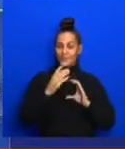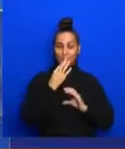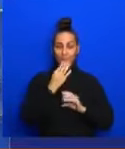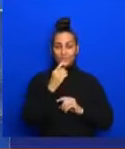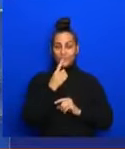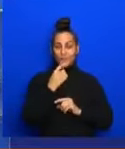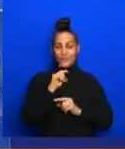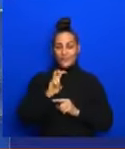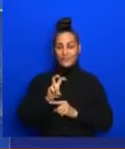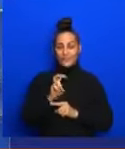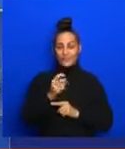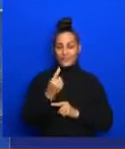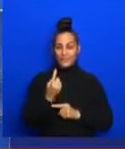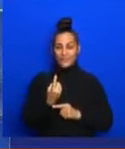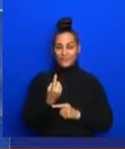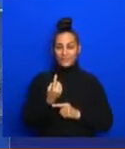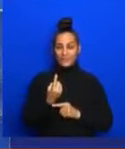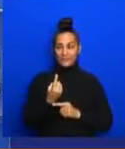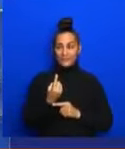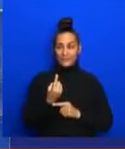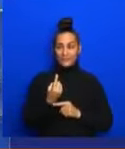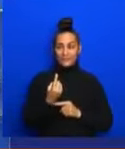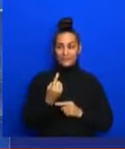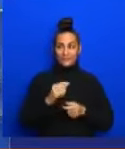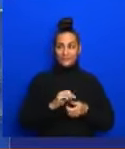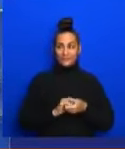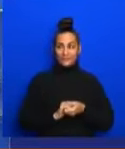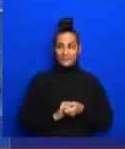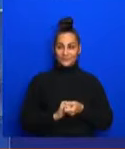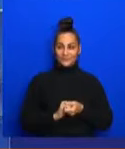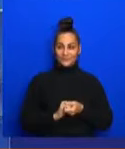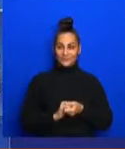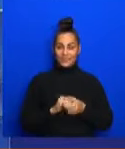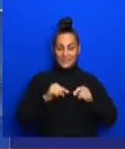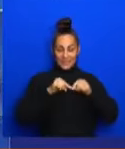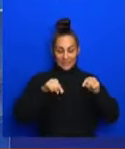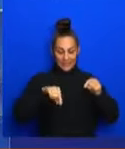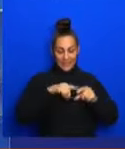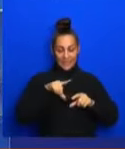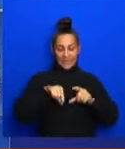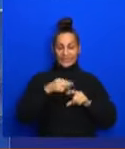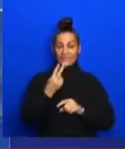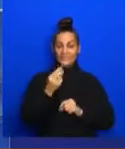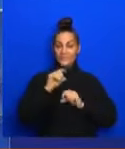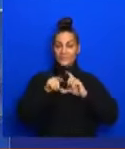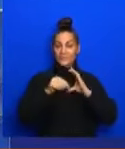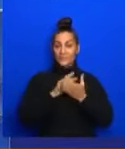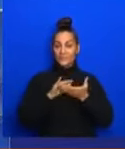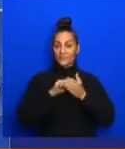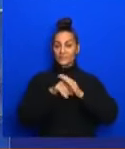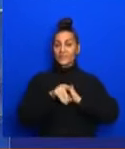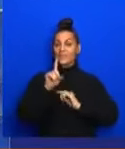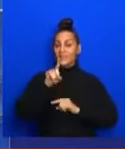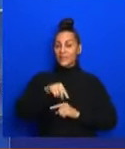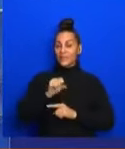vermelha 51. Vermelha 51. As 20 dezenas sorteadas na Lotomania